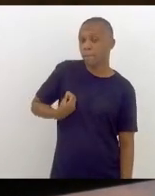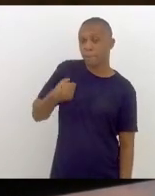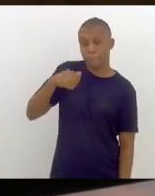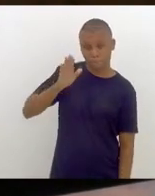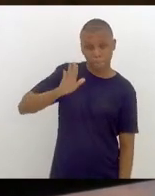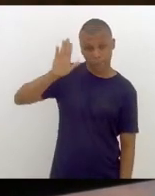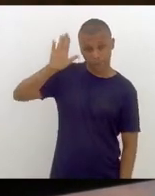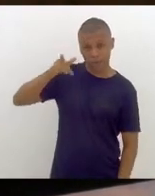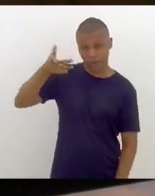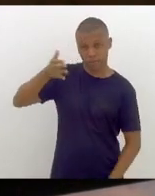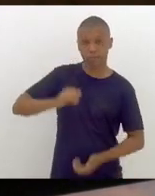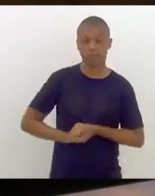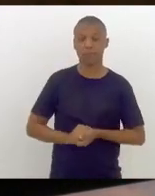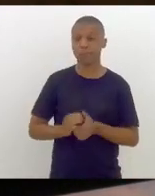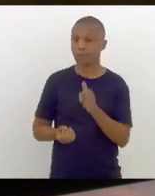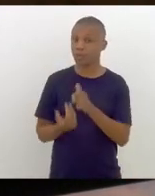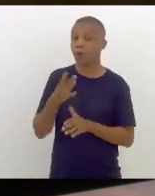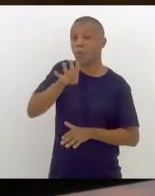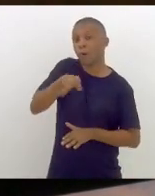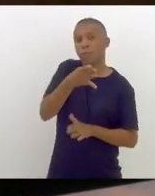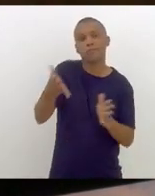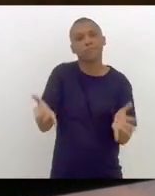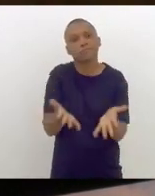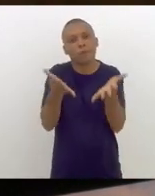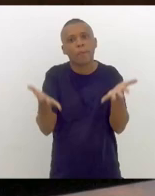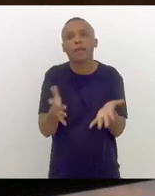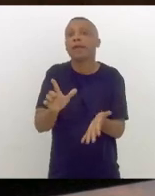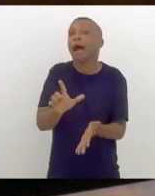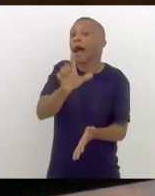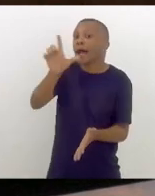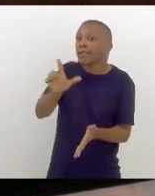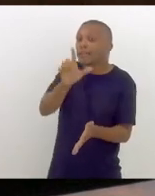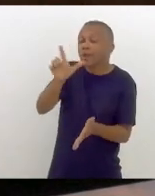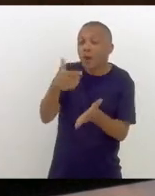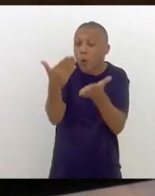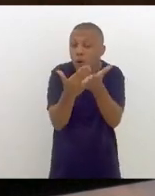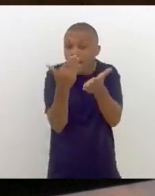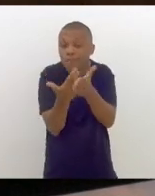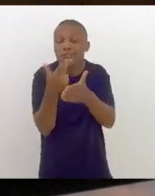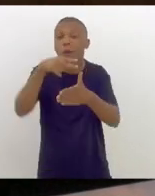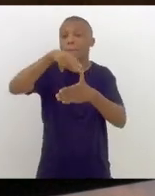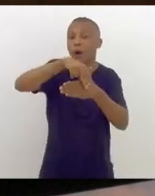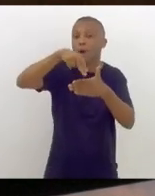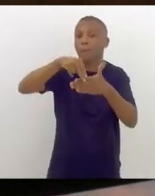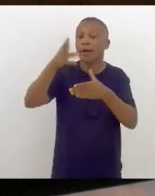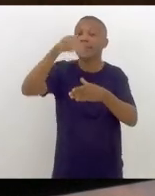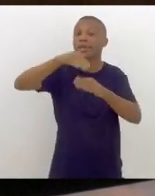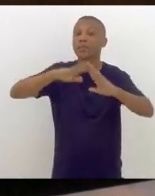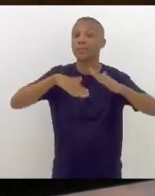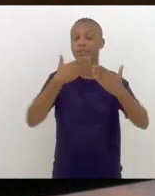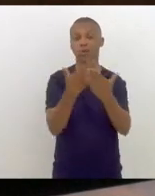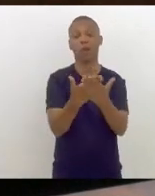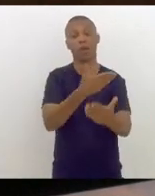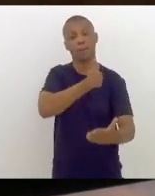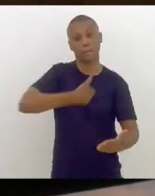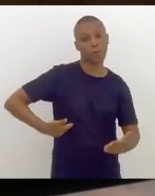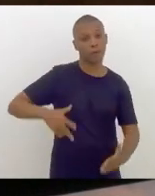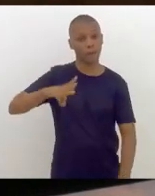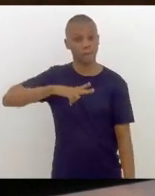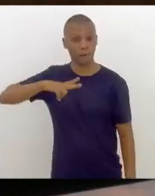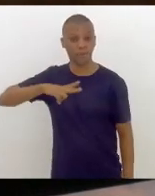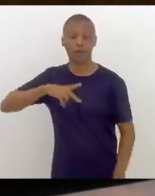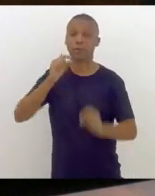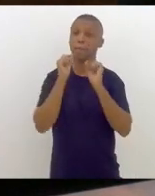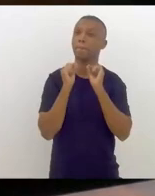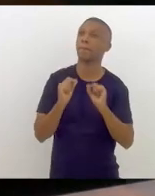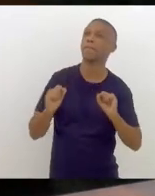que institui o programa de fomento a literatura do cordel nas escolas públicas e privadas em todo o território do Estado